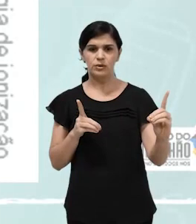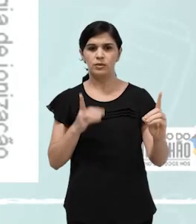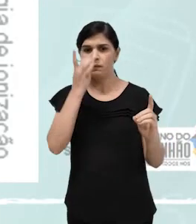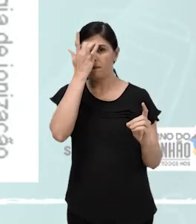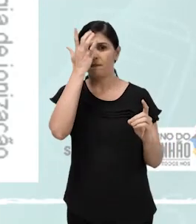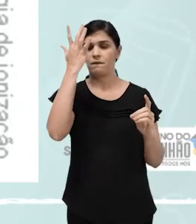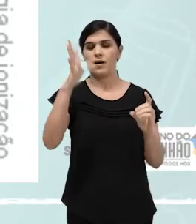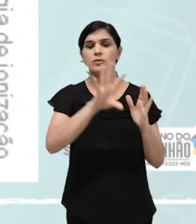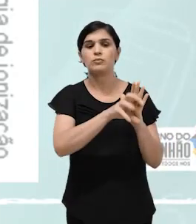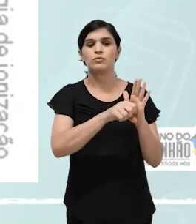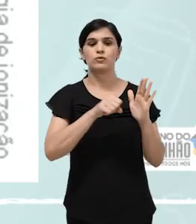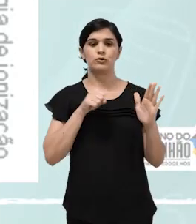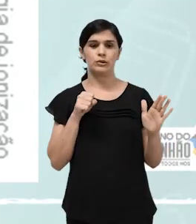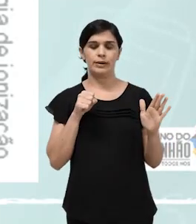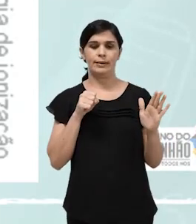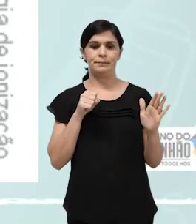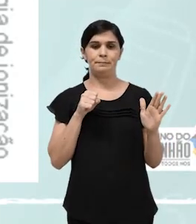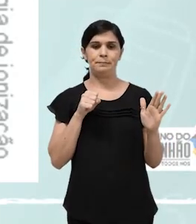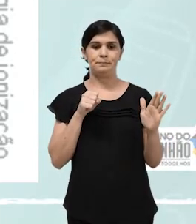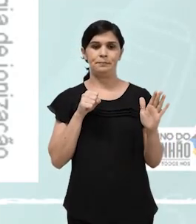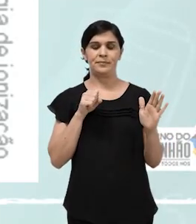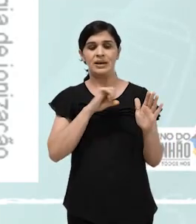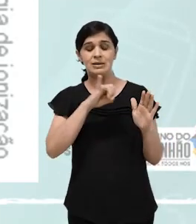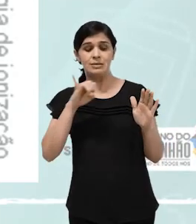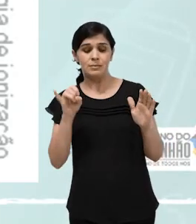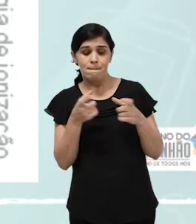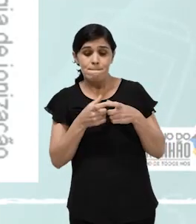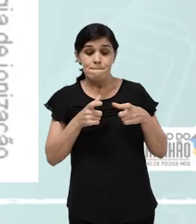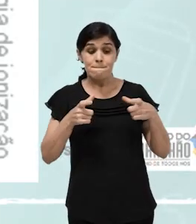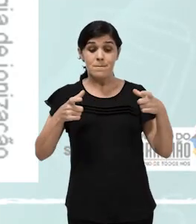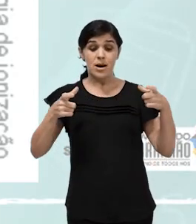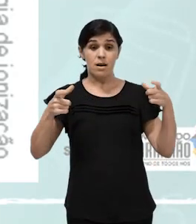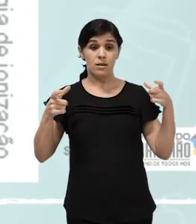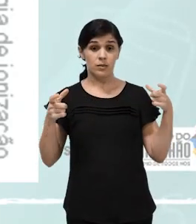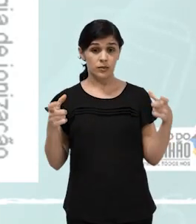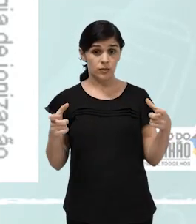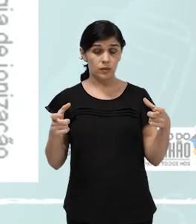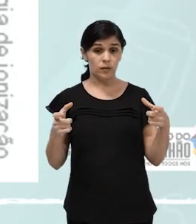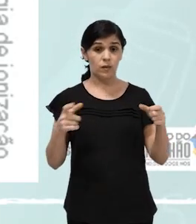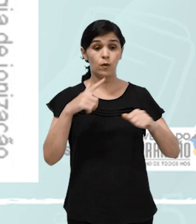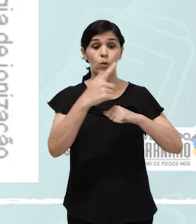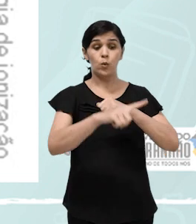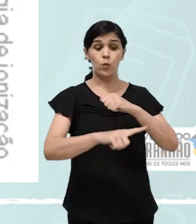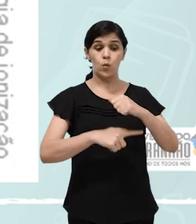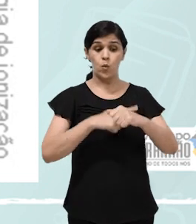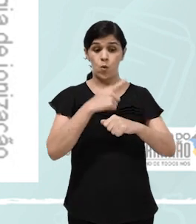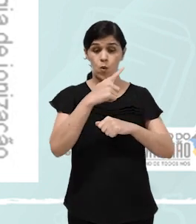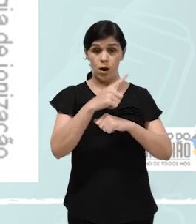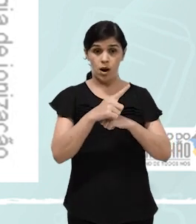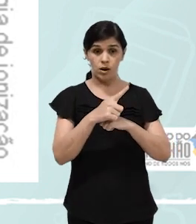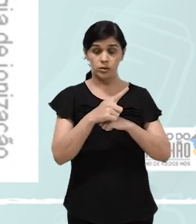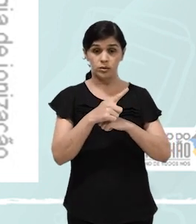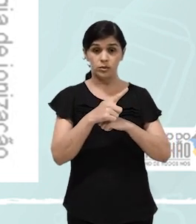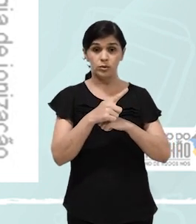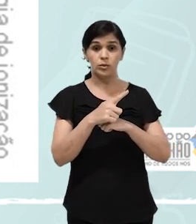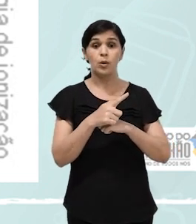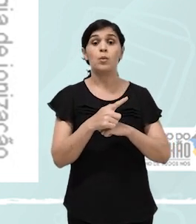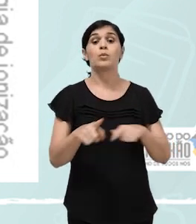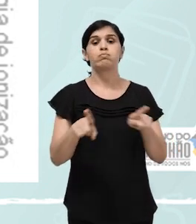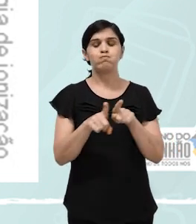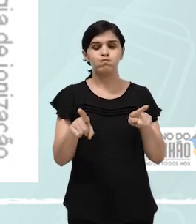Portanto, quanto maior o tamanho do átomo, turma, será menor a primeira energia